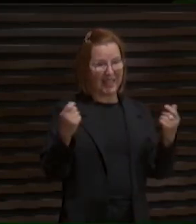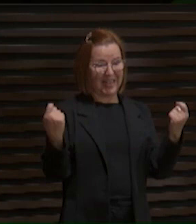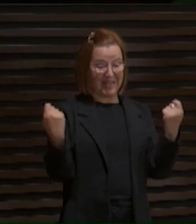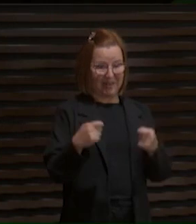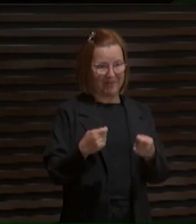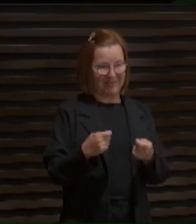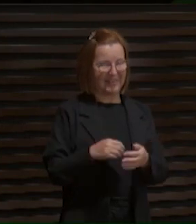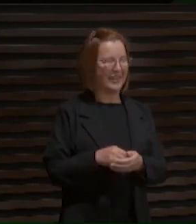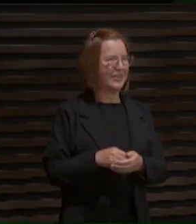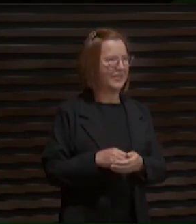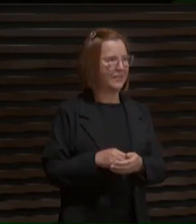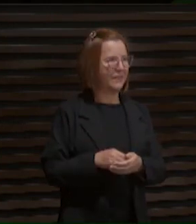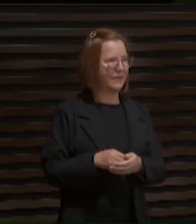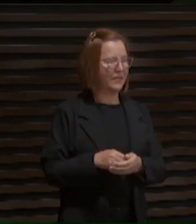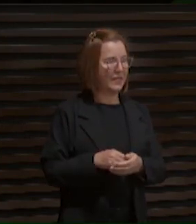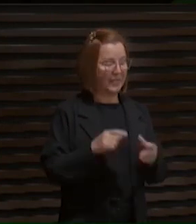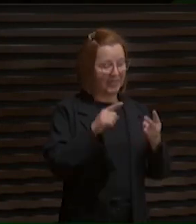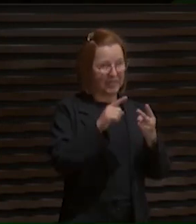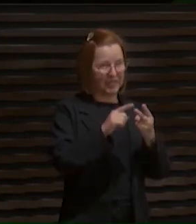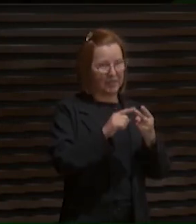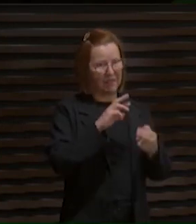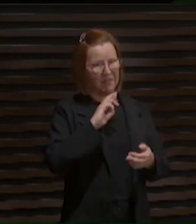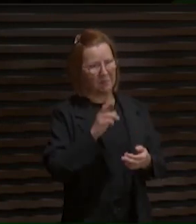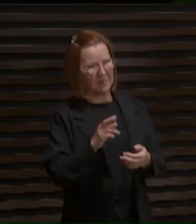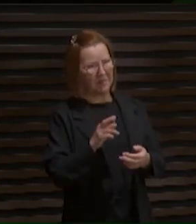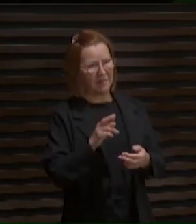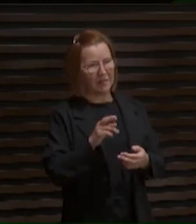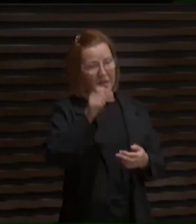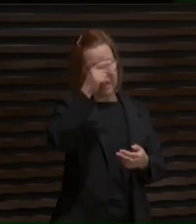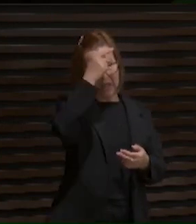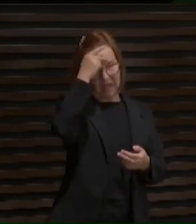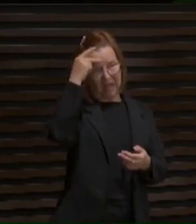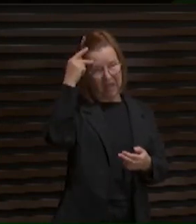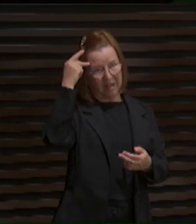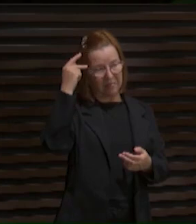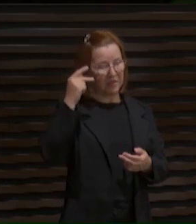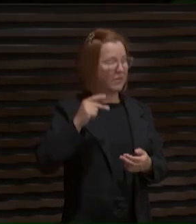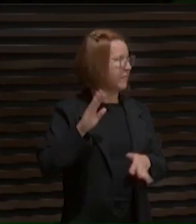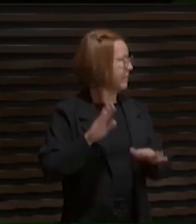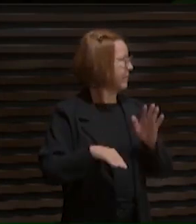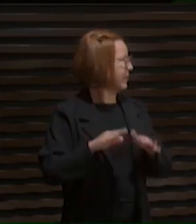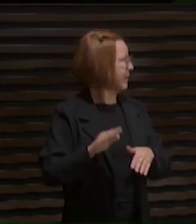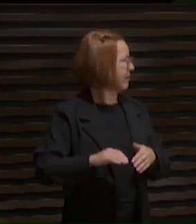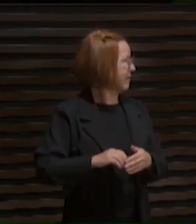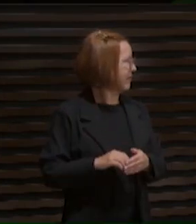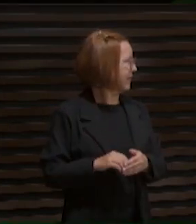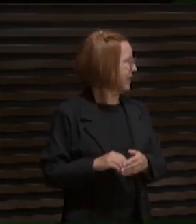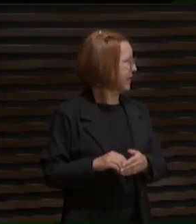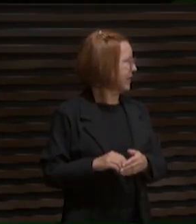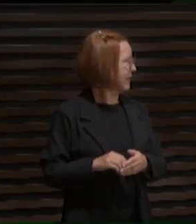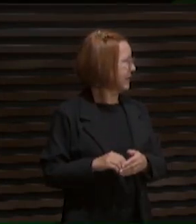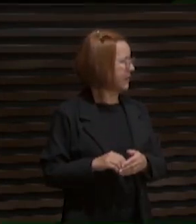amando. A segunda reação, ela pode vir de várias formas, mas ela é uma só, é a rejeição. E ela pode vir por